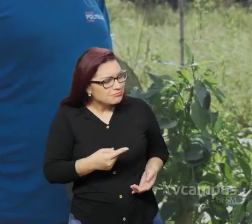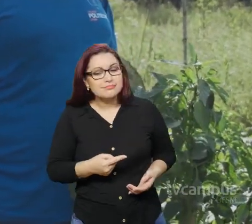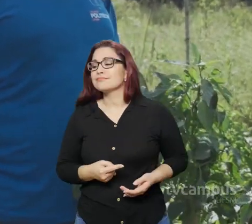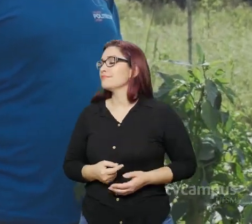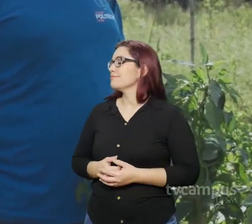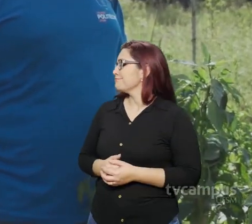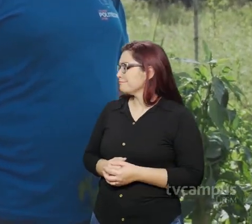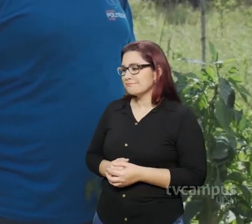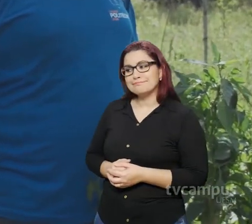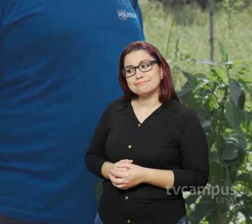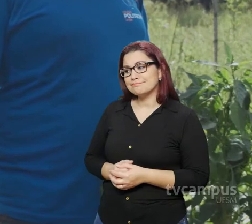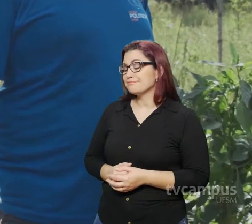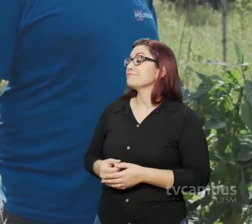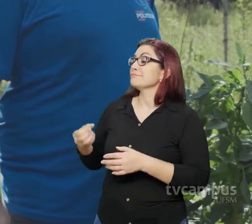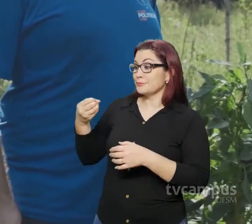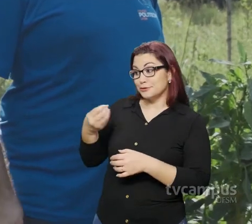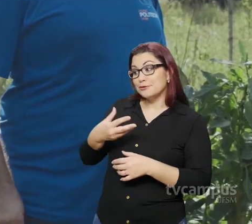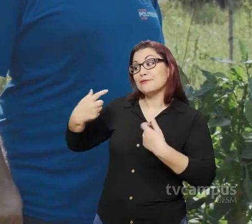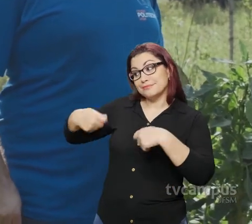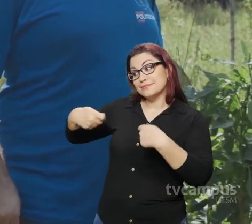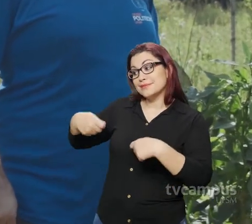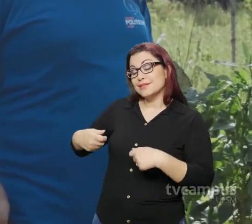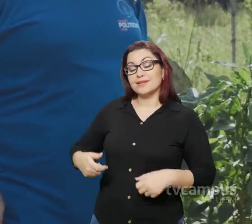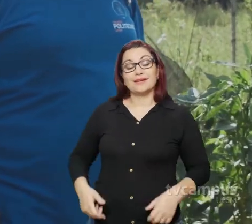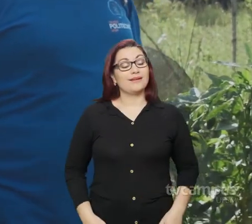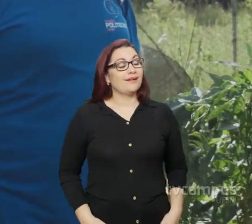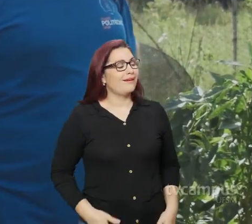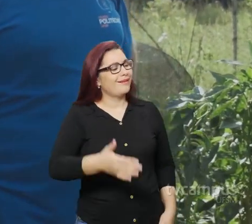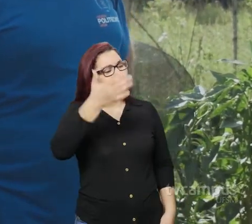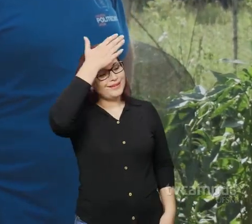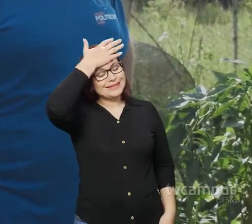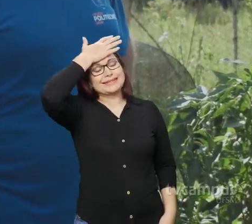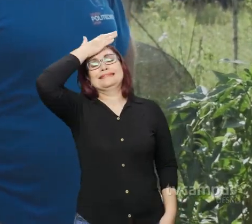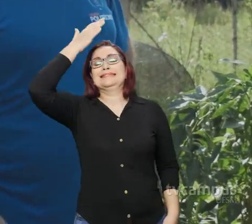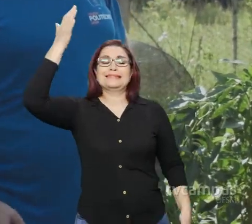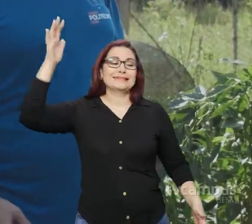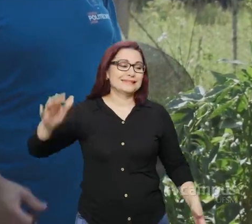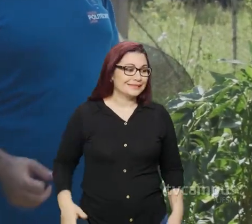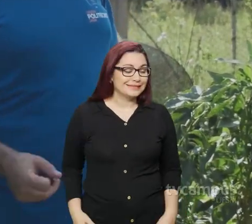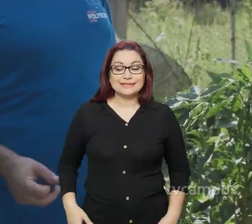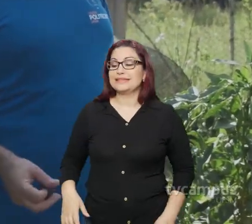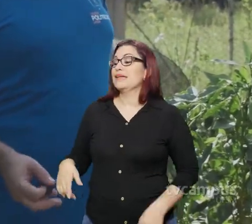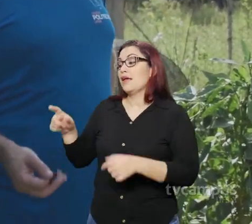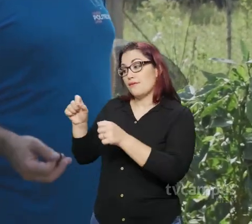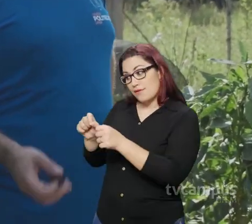porque ele lá pode botar fora. Não presta? Ah, meu boy. Tem quando fazer,